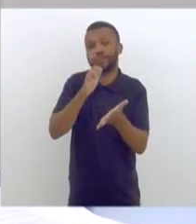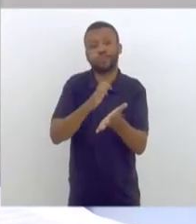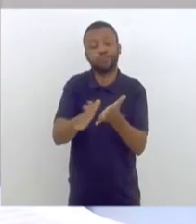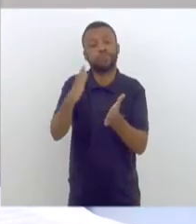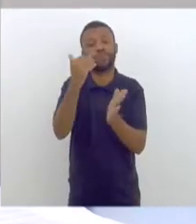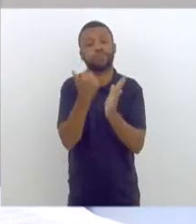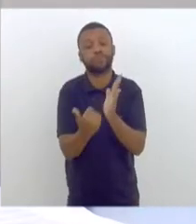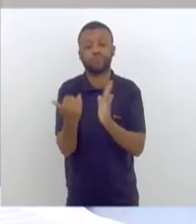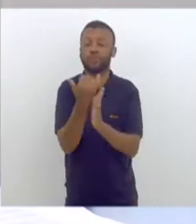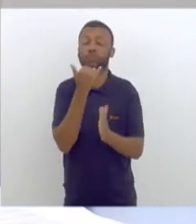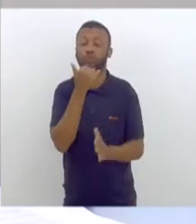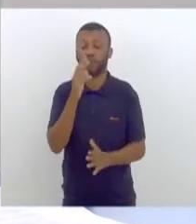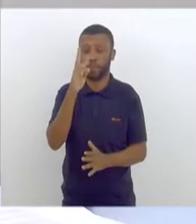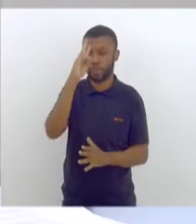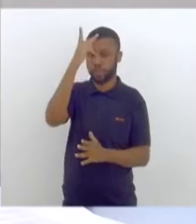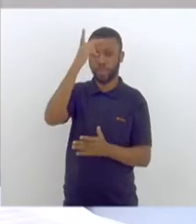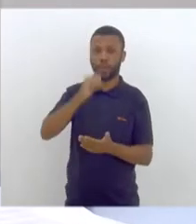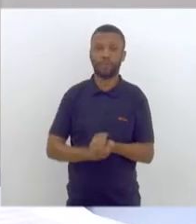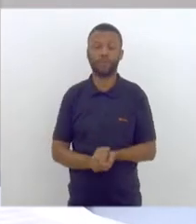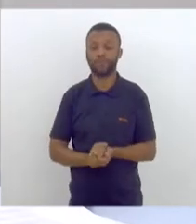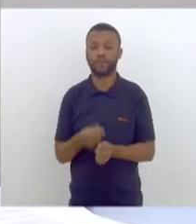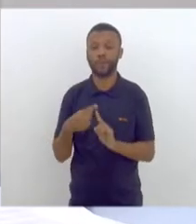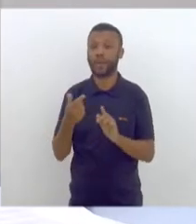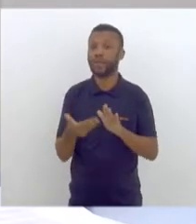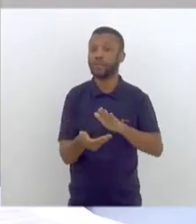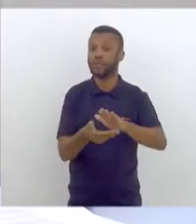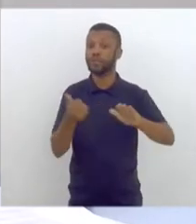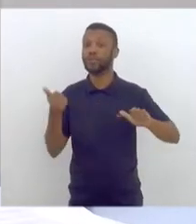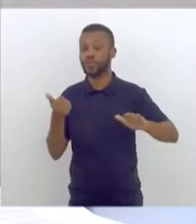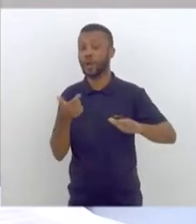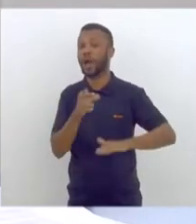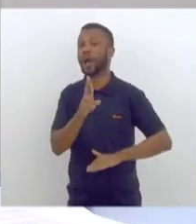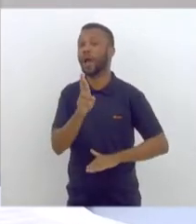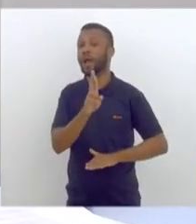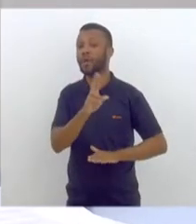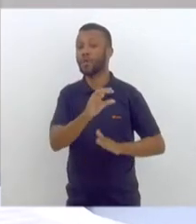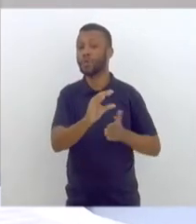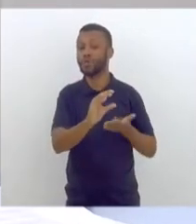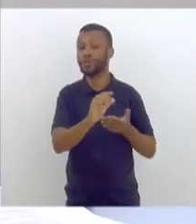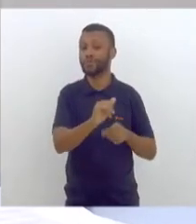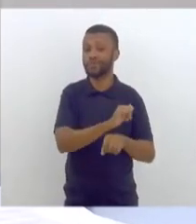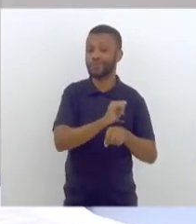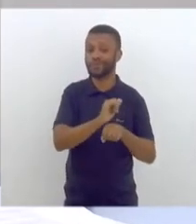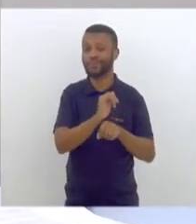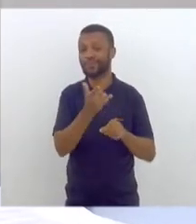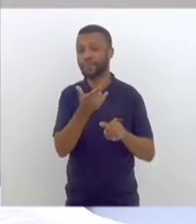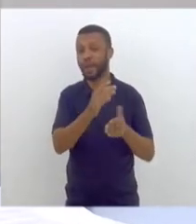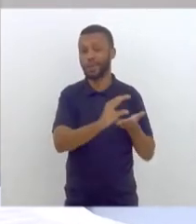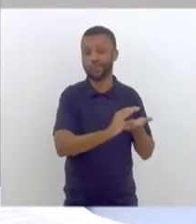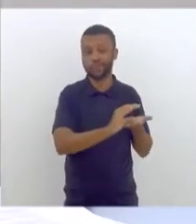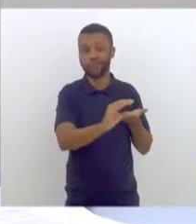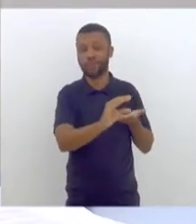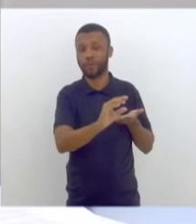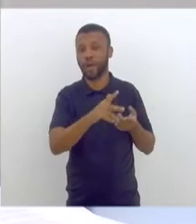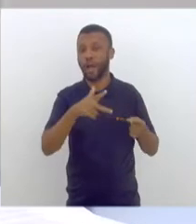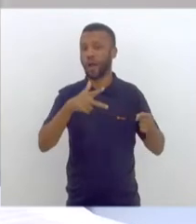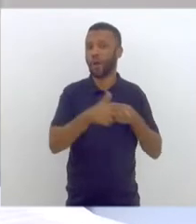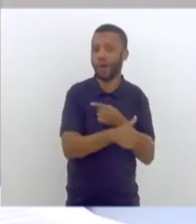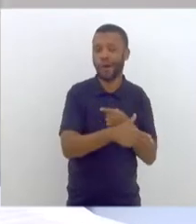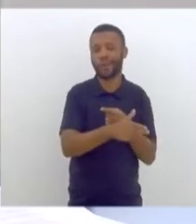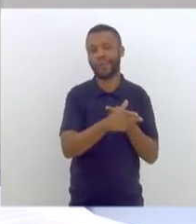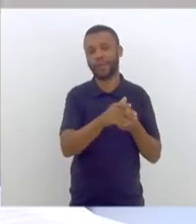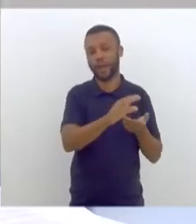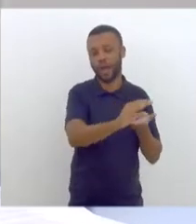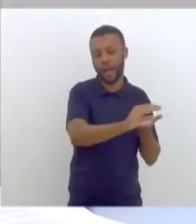não desculpe como porque tira recursos direto da educação e da Saúde